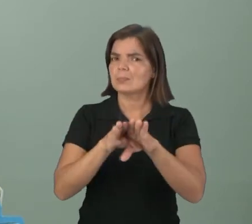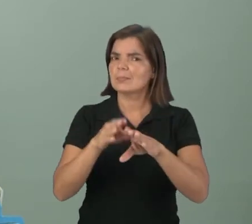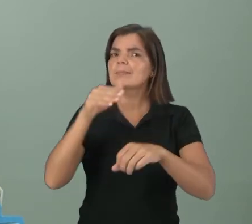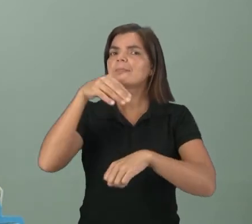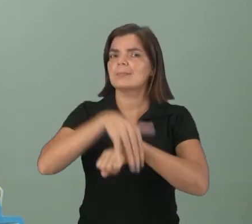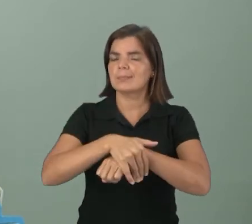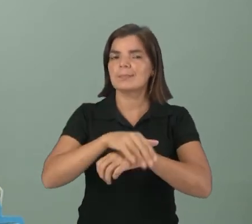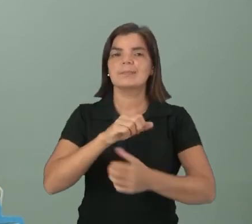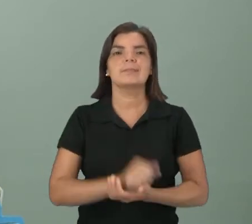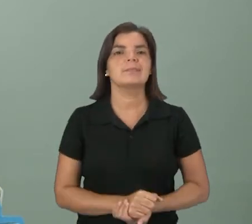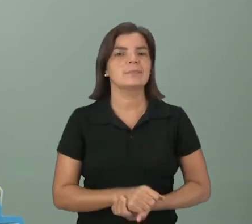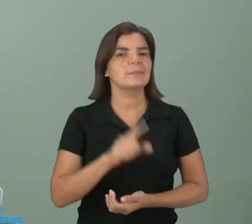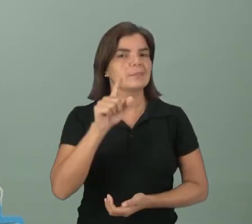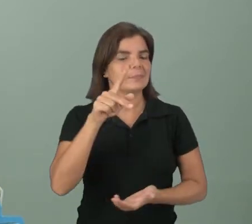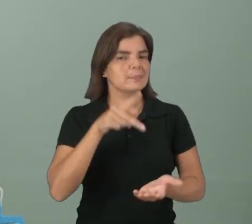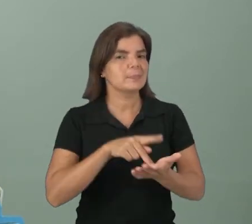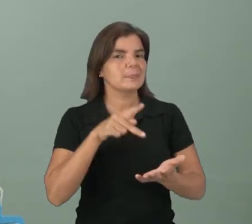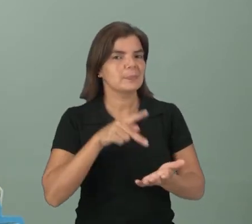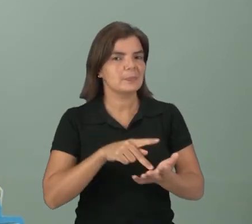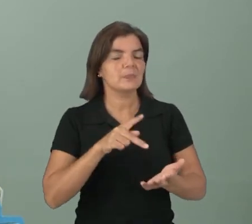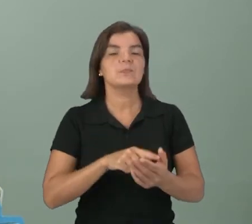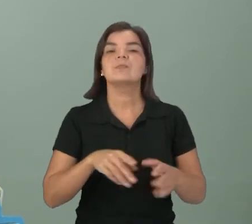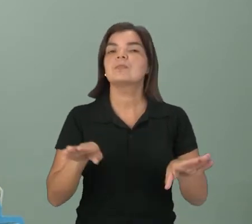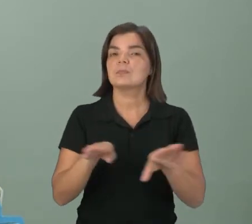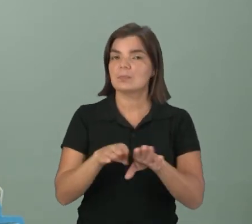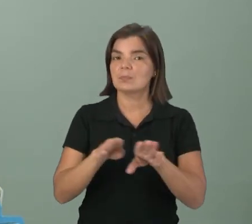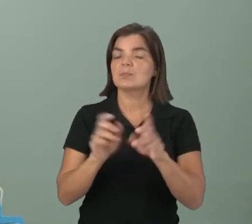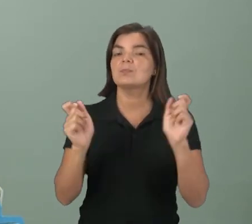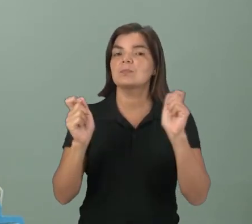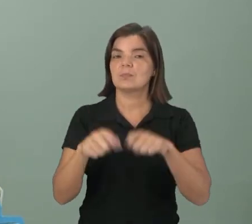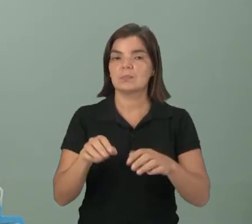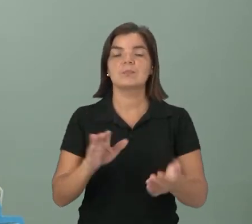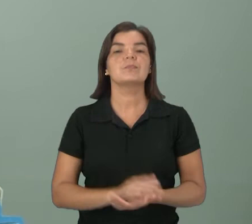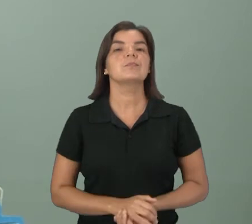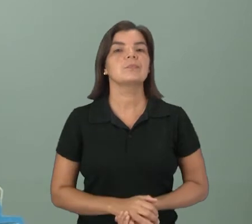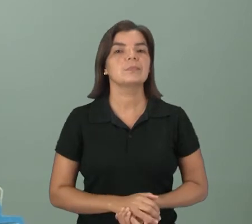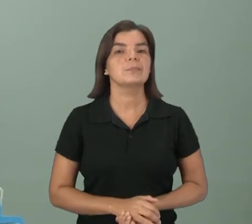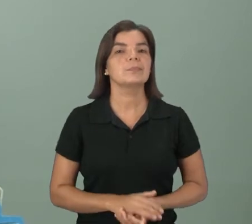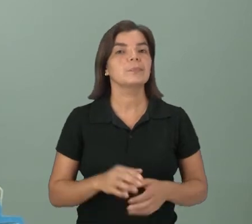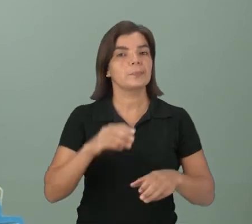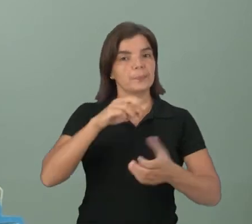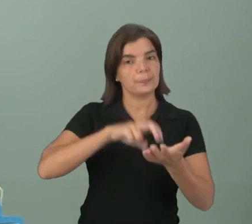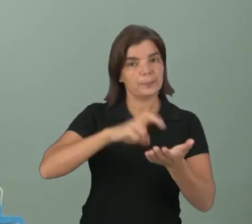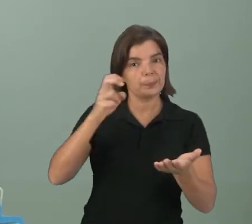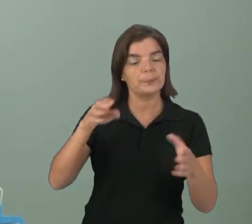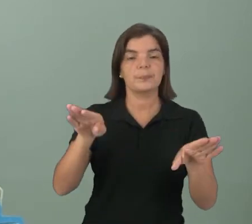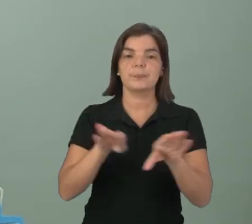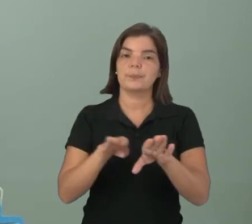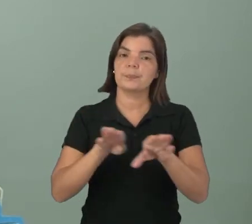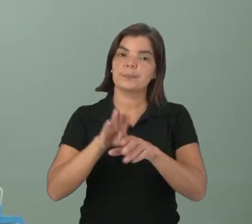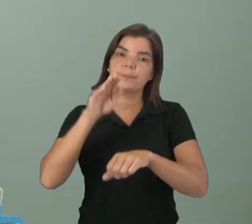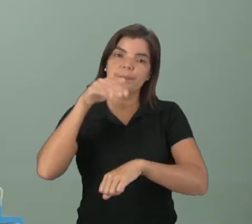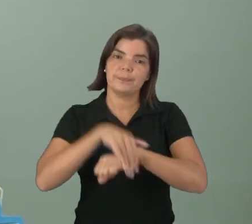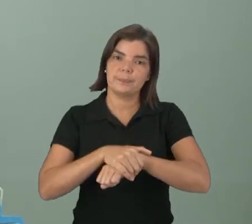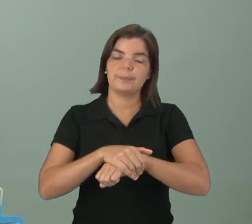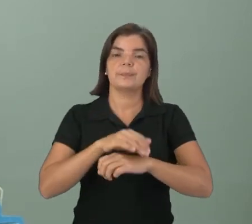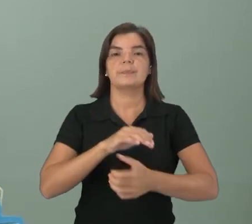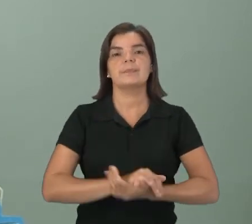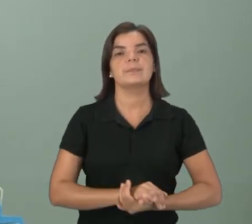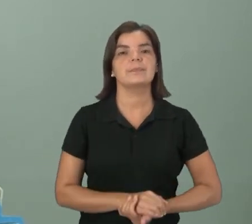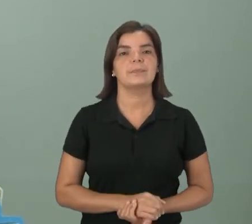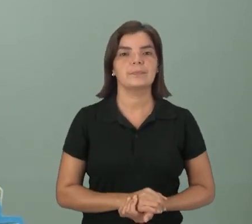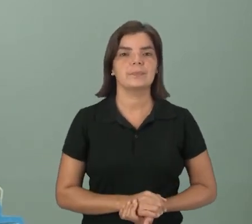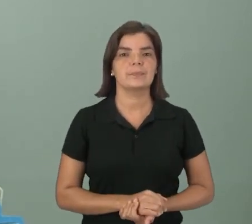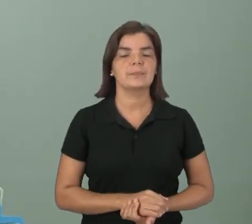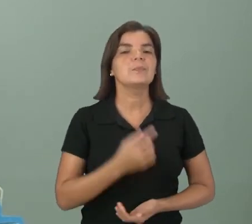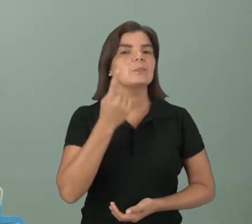também trabalham à noite é verdade então é uma atividade que pode ter sido exercida tanto no período do dia ou um período